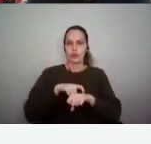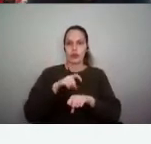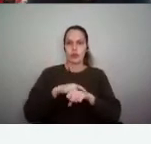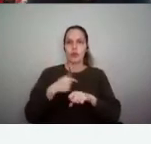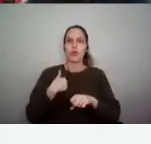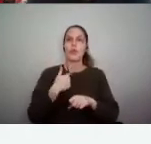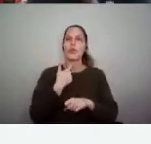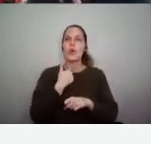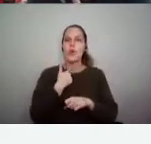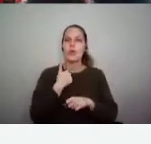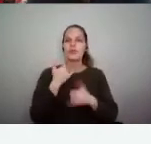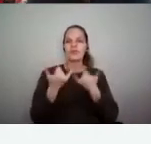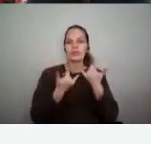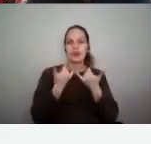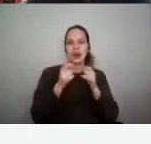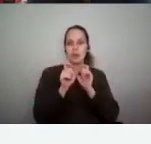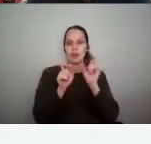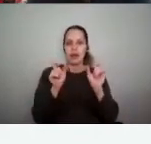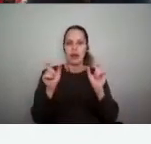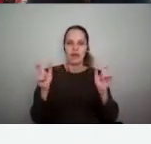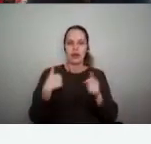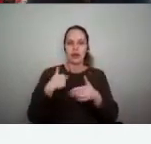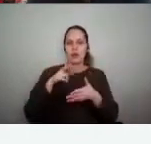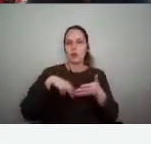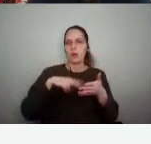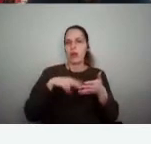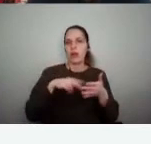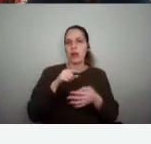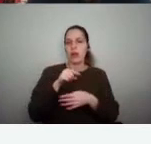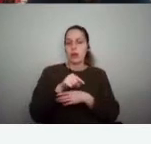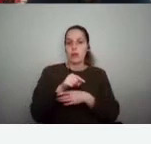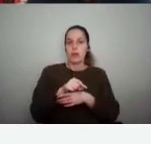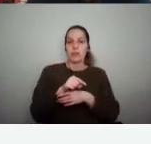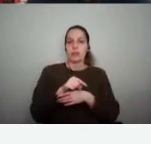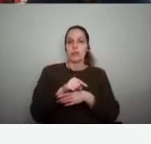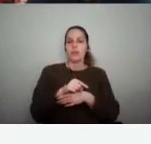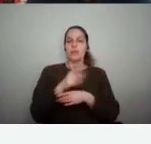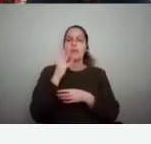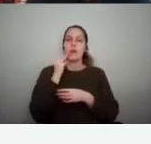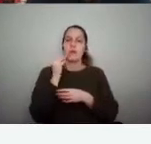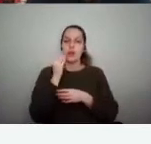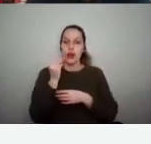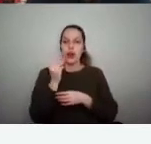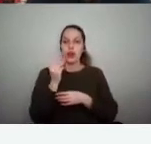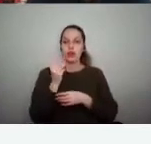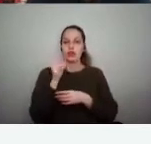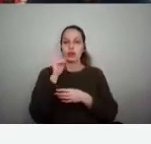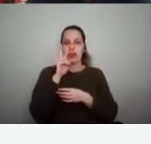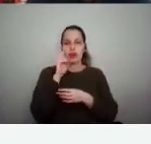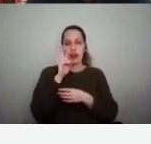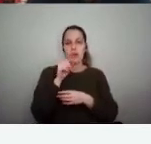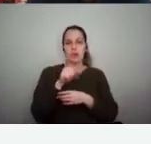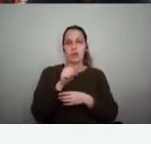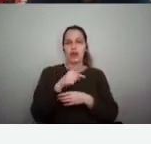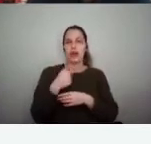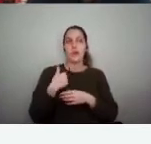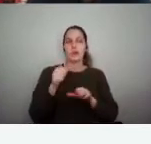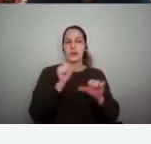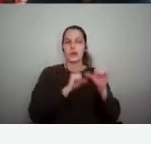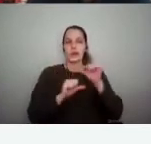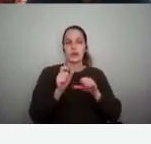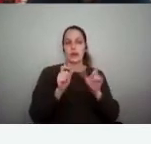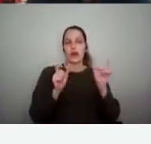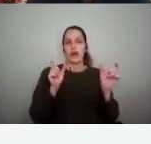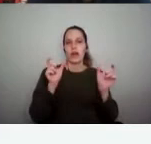ler algumas coisas da obra de Paulo Freire, trocando a palavra educar por cuidar. E faz muito sentido, faz